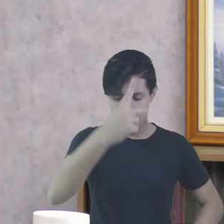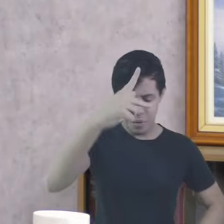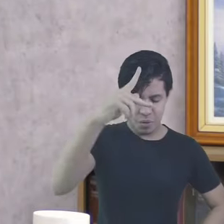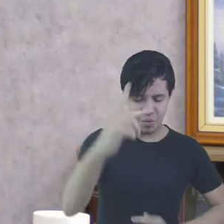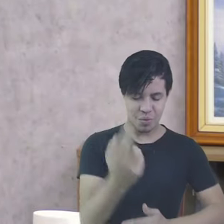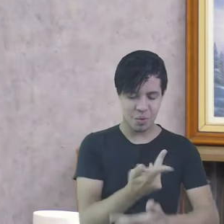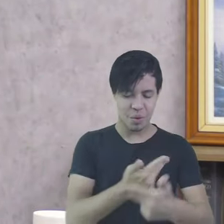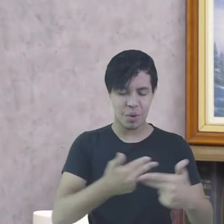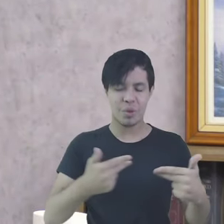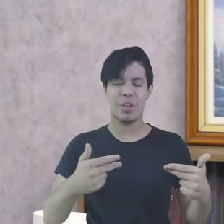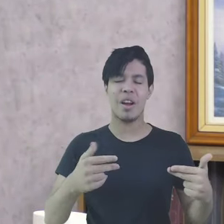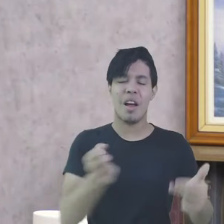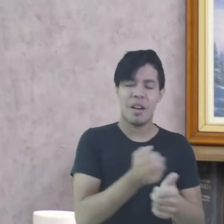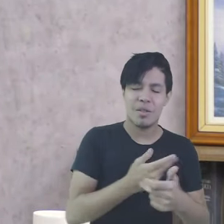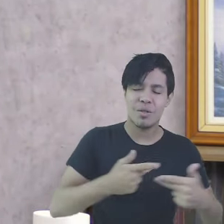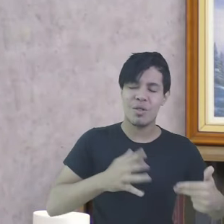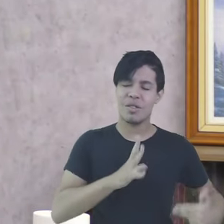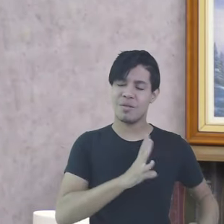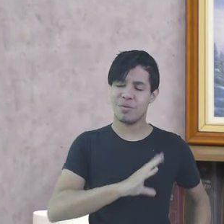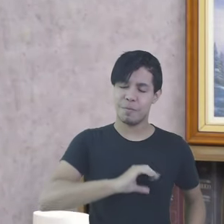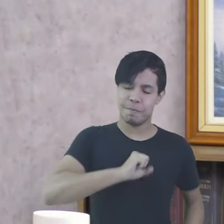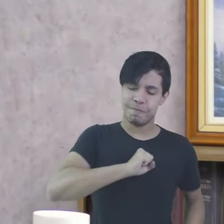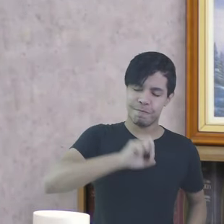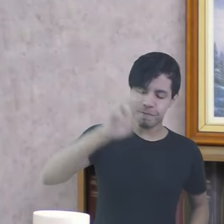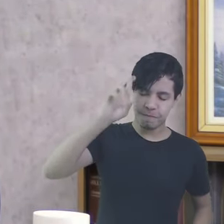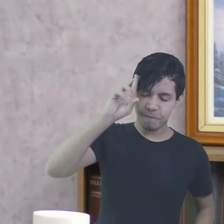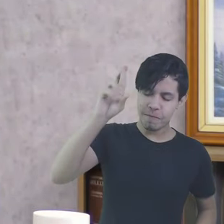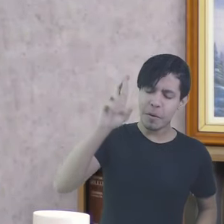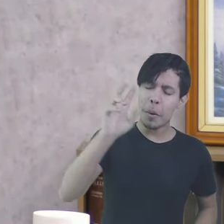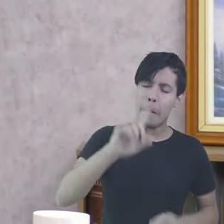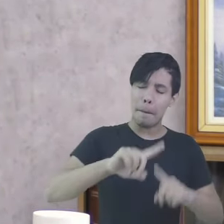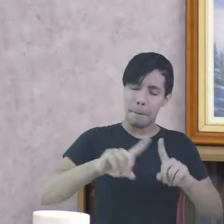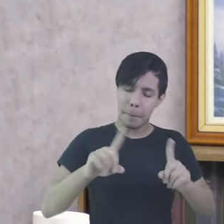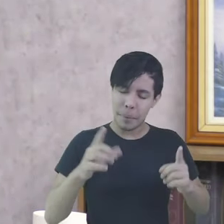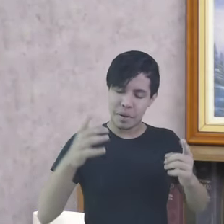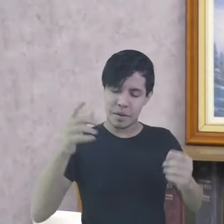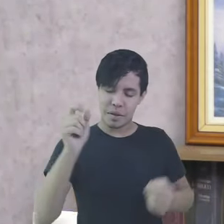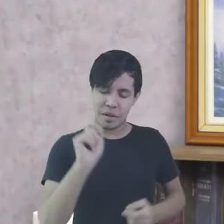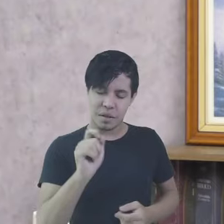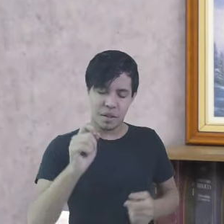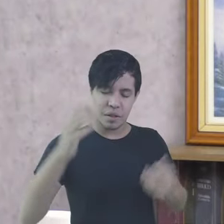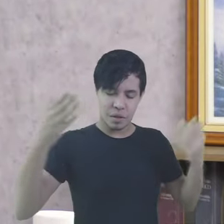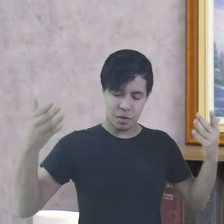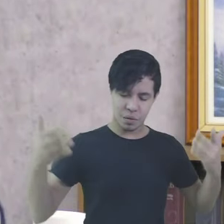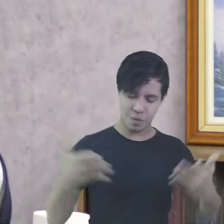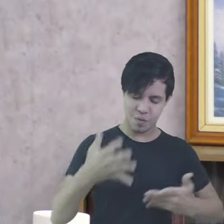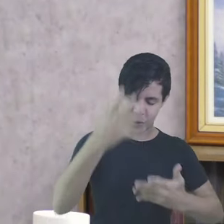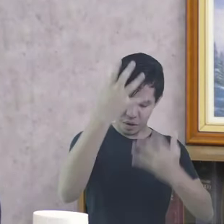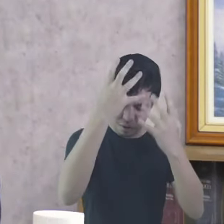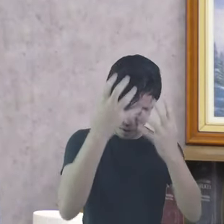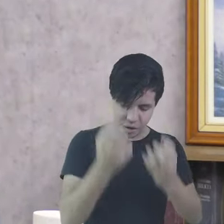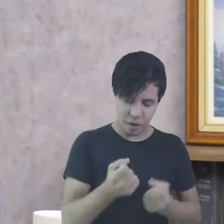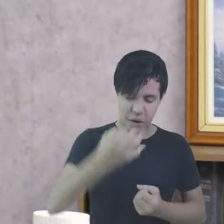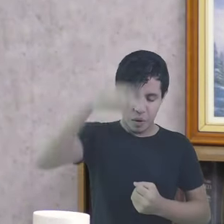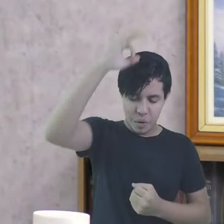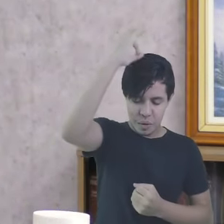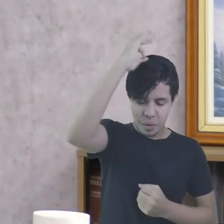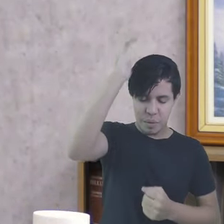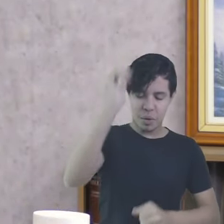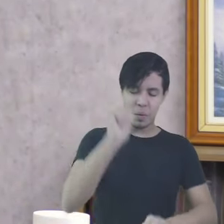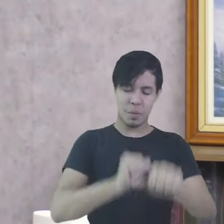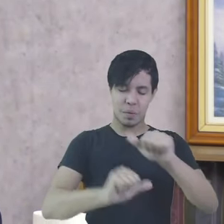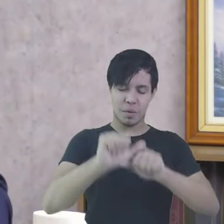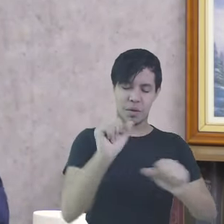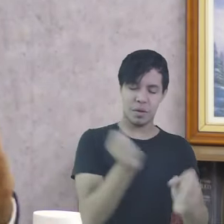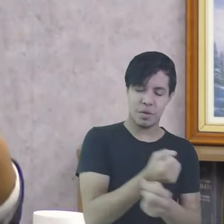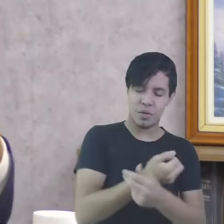amor os consumirá. Mas aqueles que hoje aceitaram o Espírito, e como Paulo diz em Coríntios, foram transformados de glória